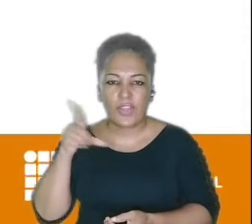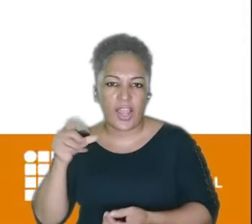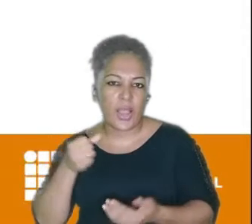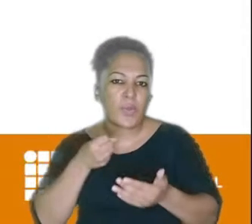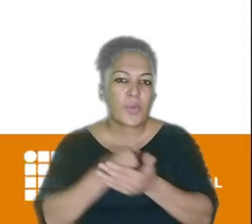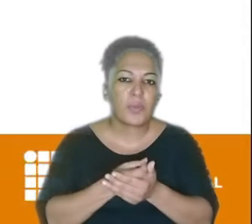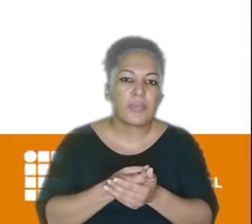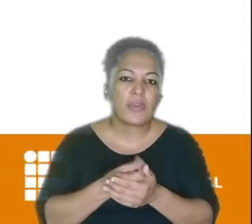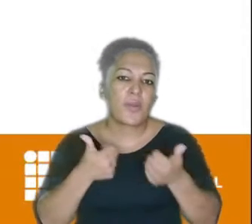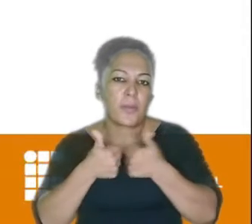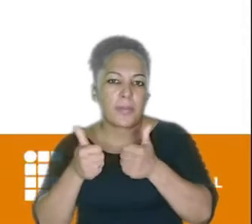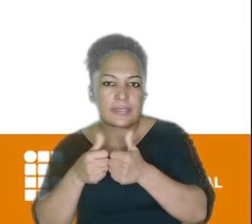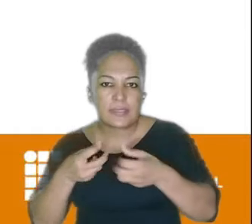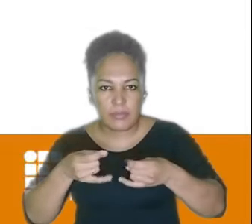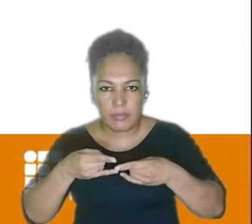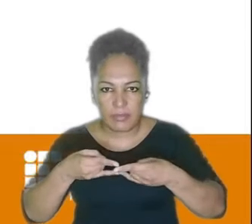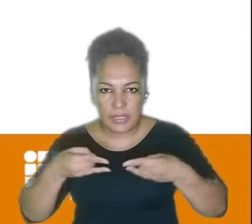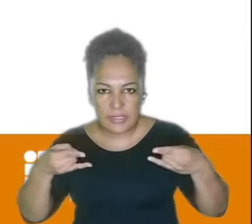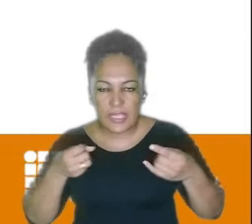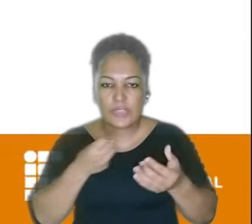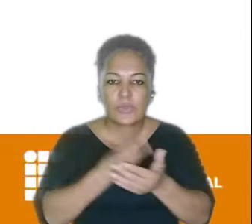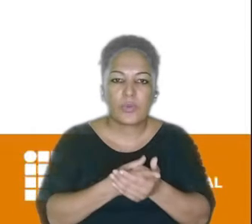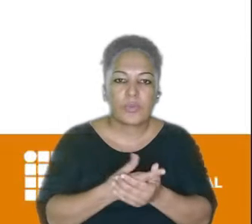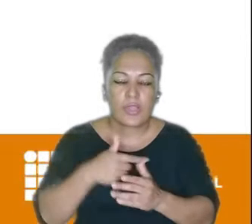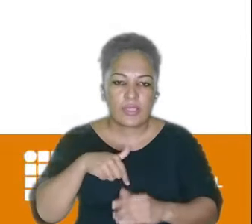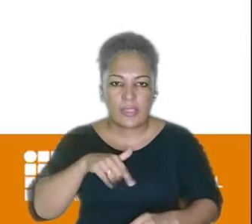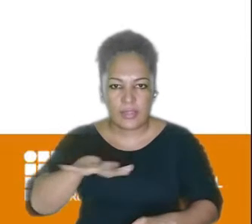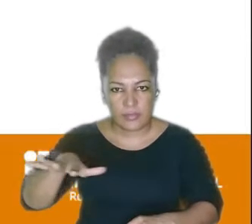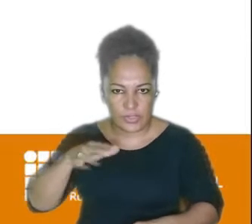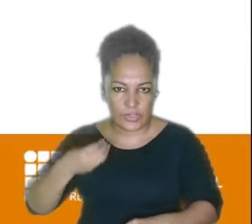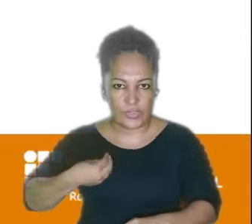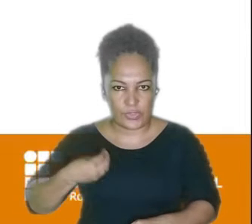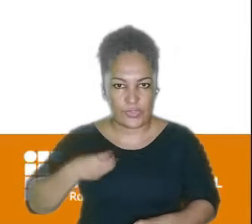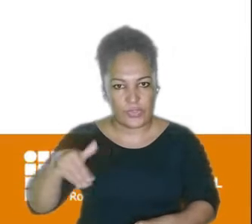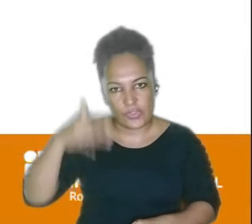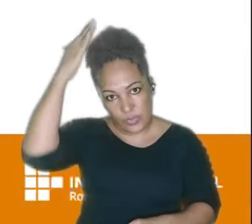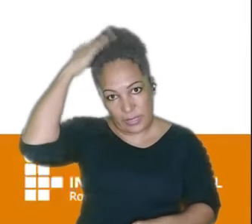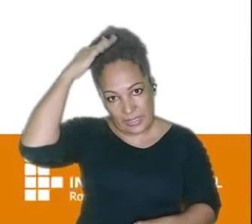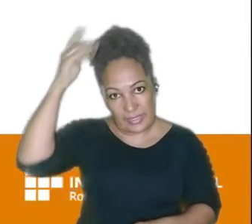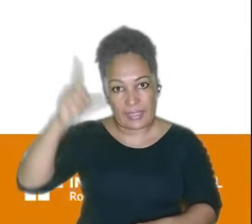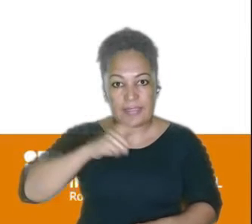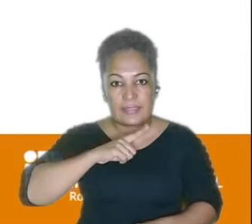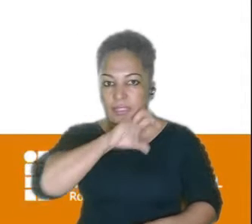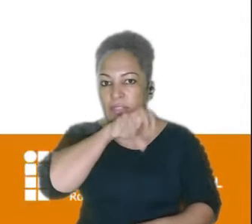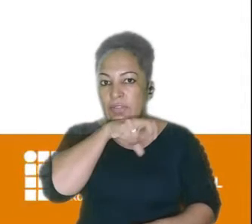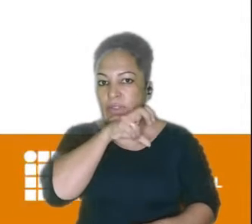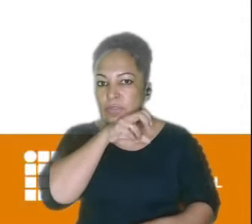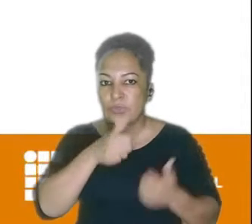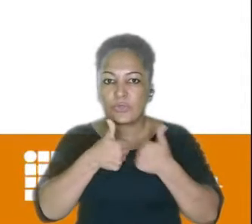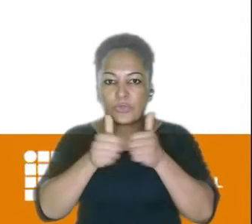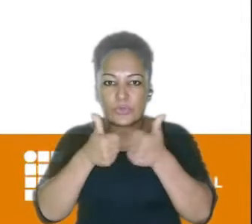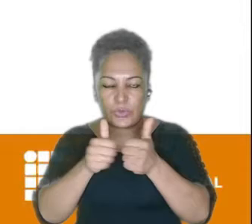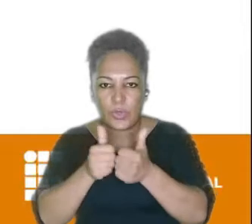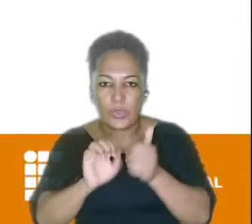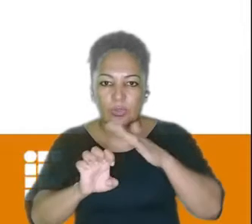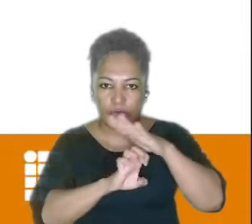Foi lá comprar uma passagem aí na empresa rodoviária. Aqui na minha região onde eu moro, existe uma empresa chamada Eucatur, ela é muito